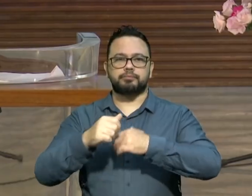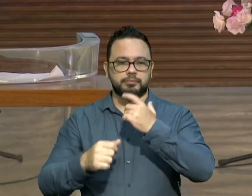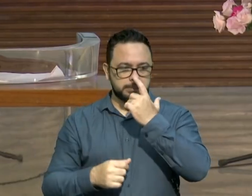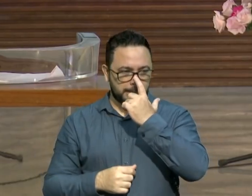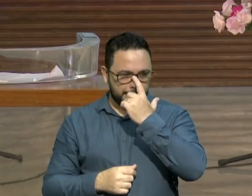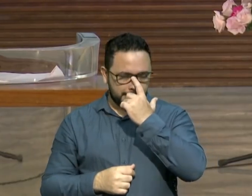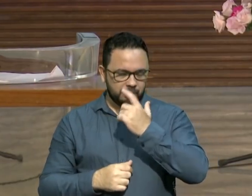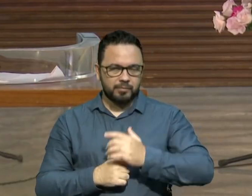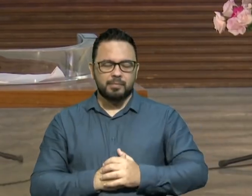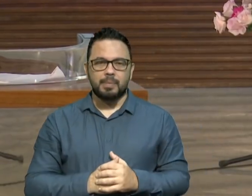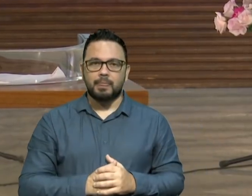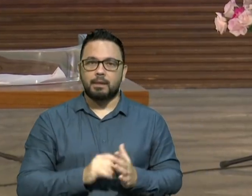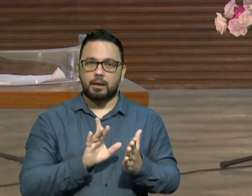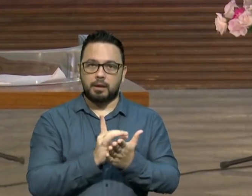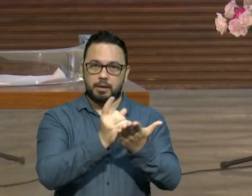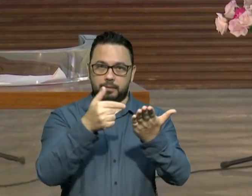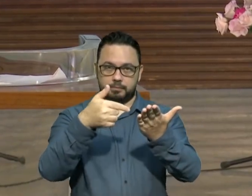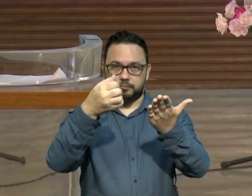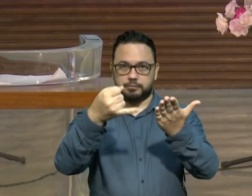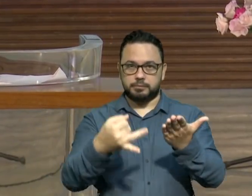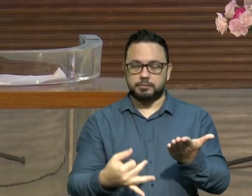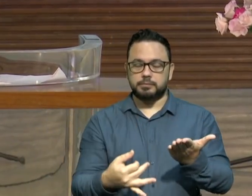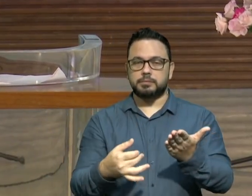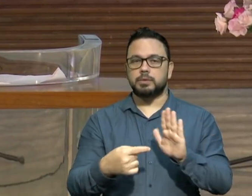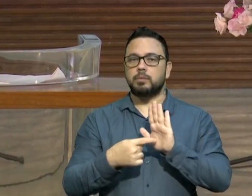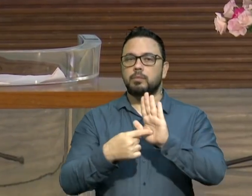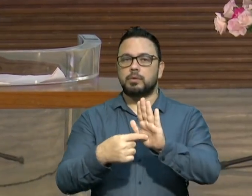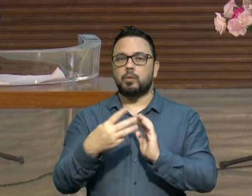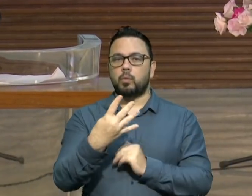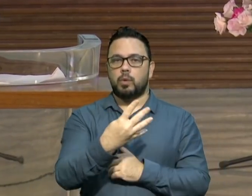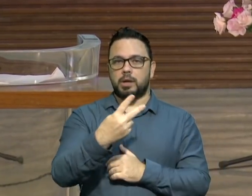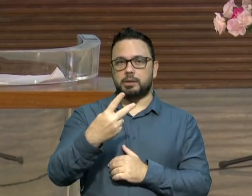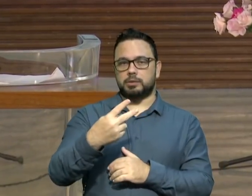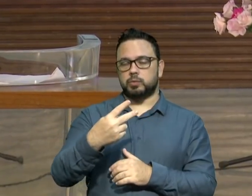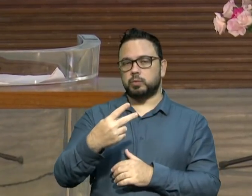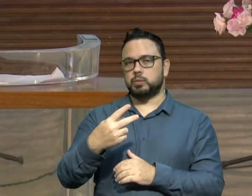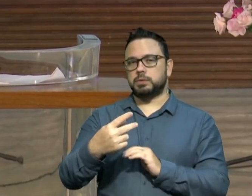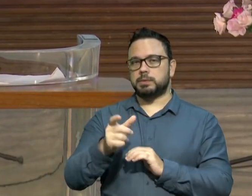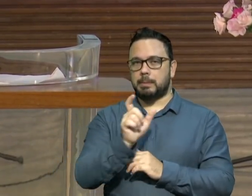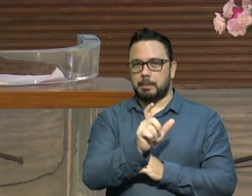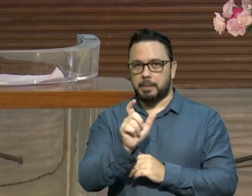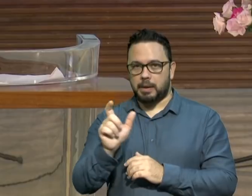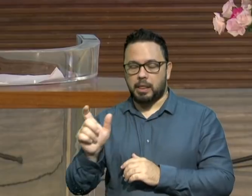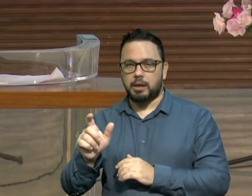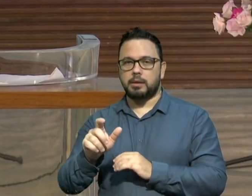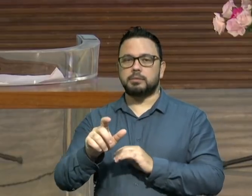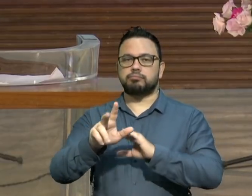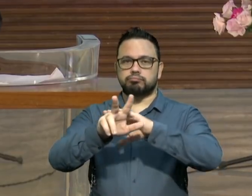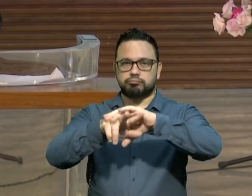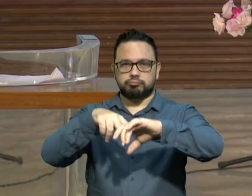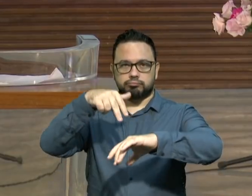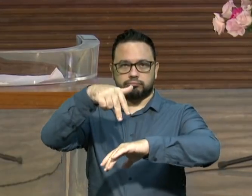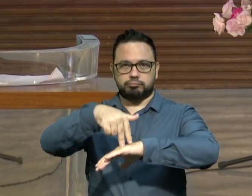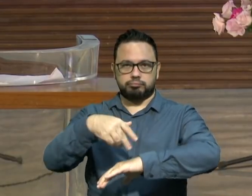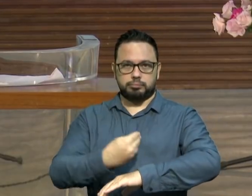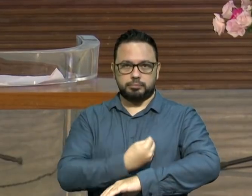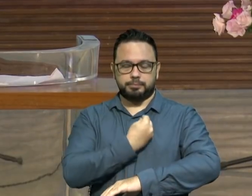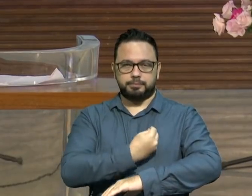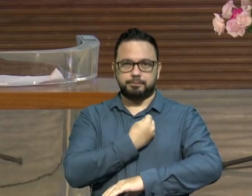aparece 42 vezes no Novo Testamento O que significa a palavra anastasis